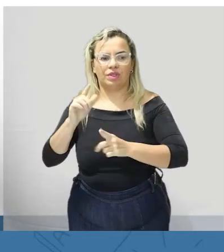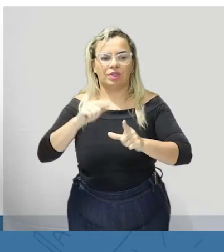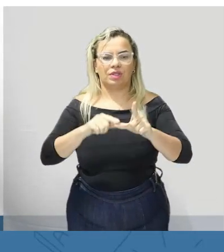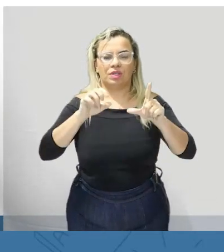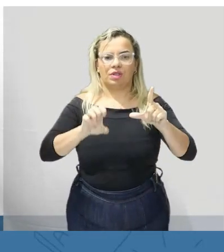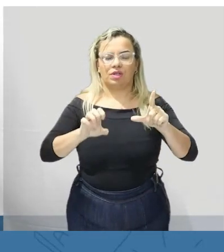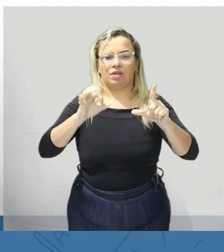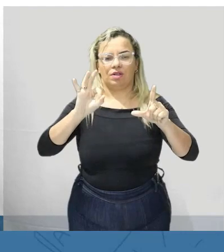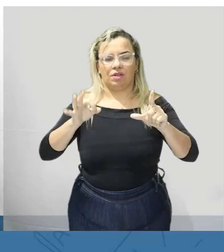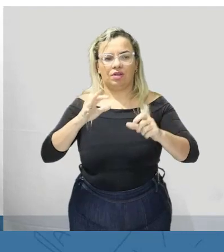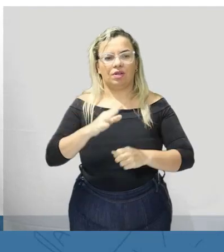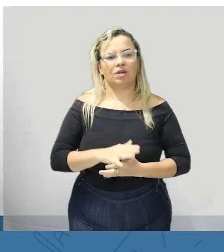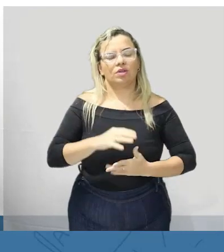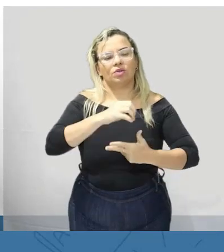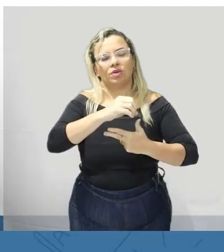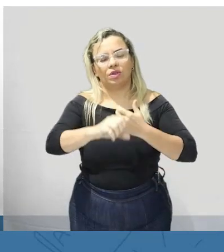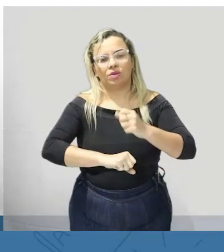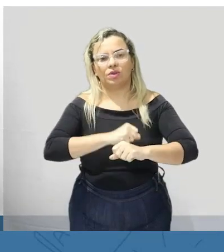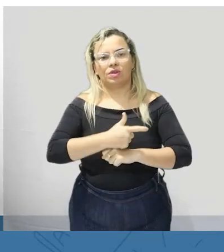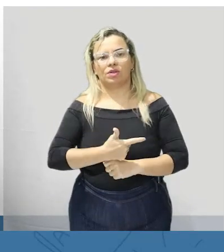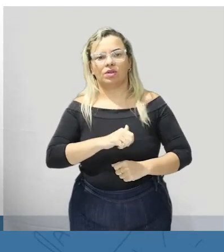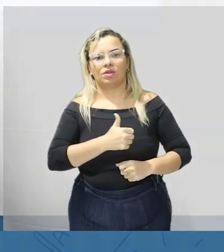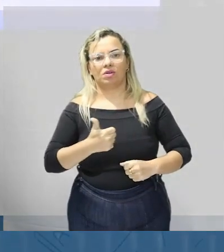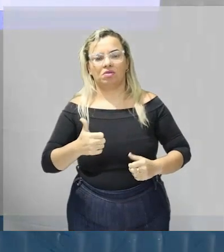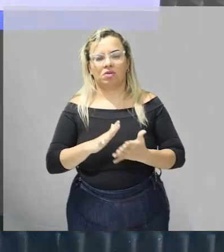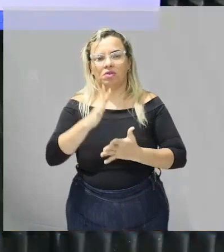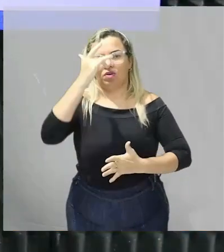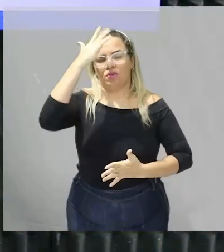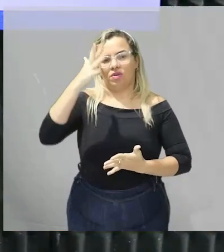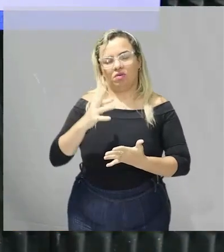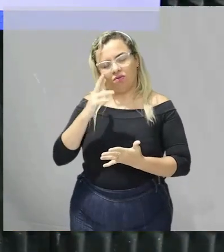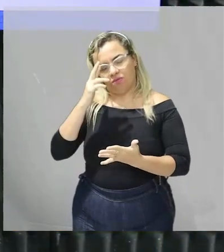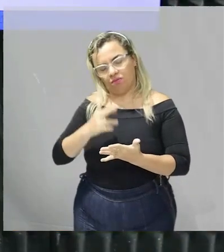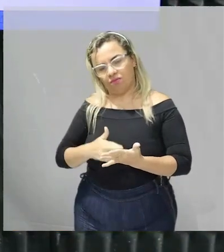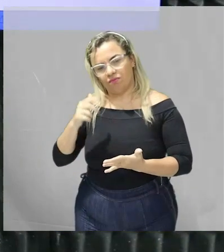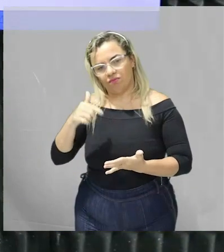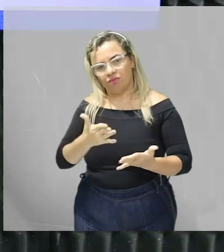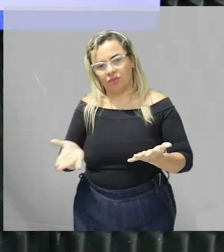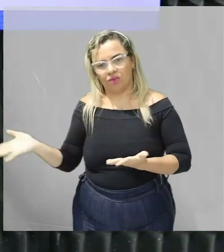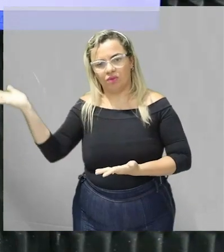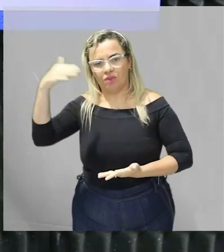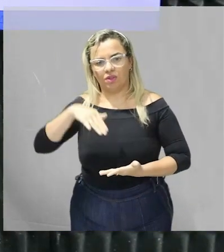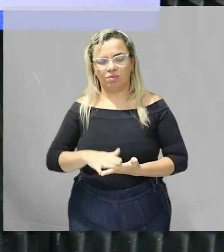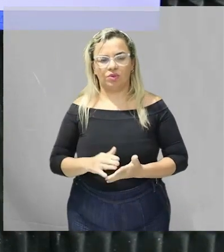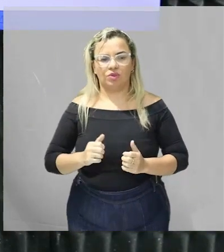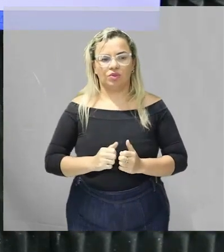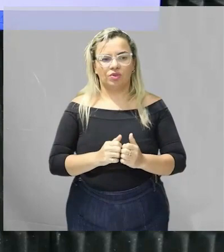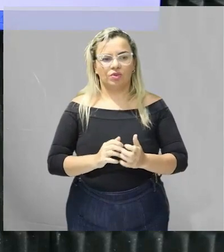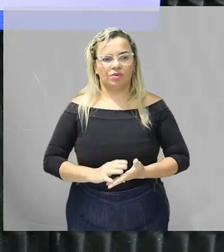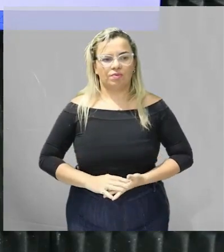2021. Fácil de responder, hein? Moleza, né? Bora para lá, bora avançar.